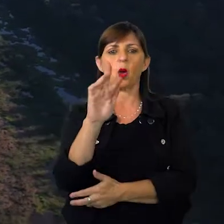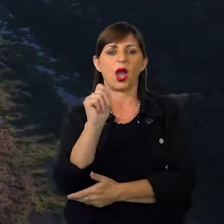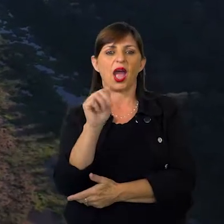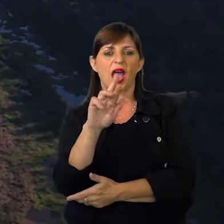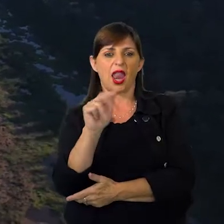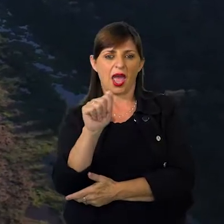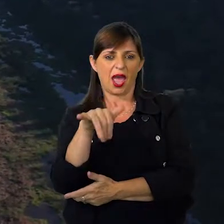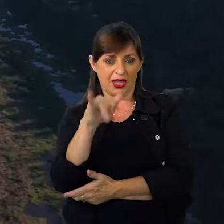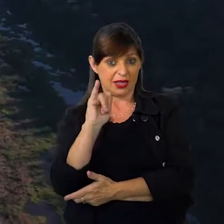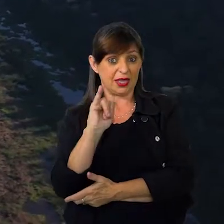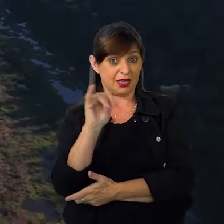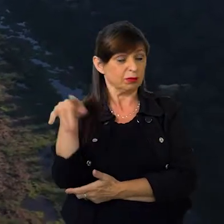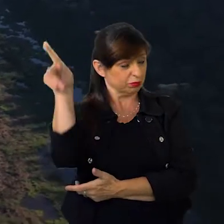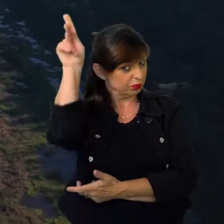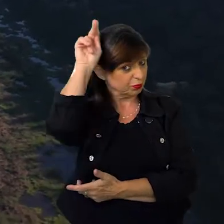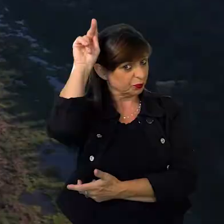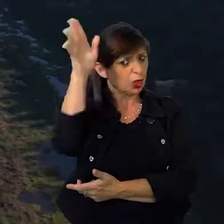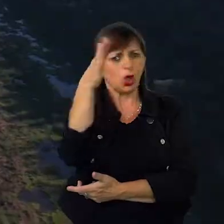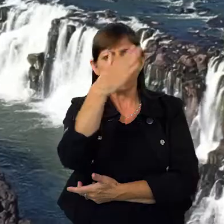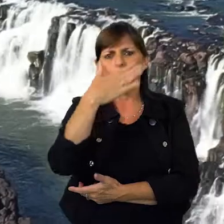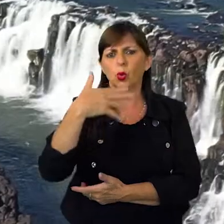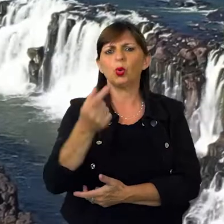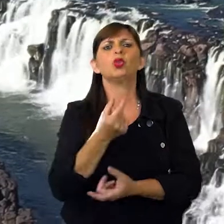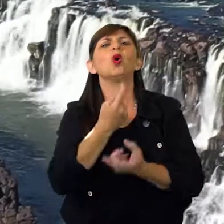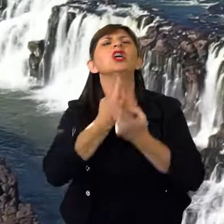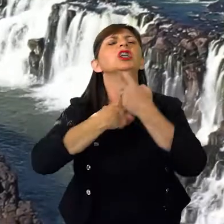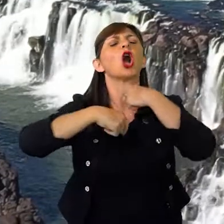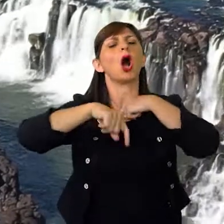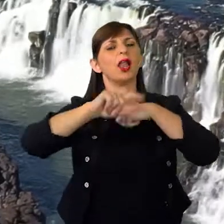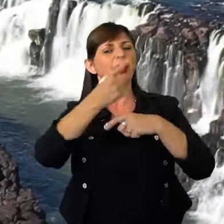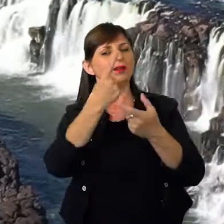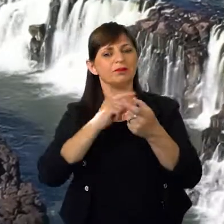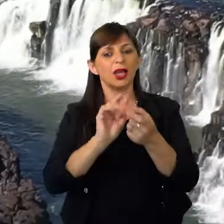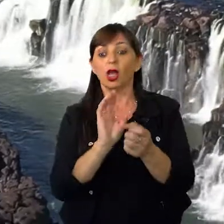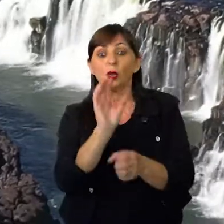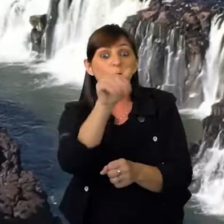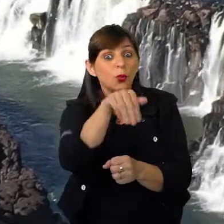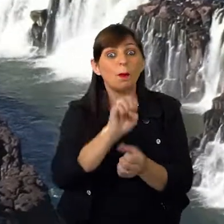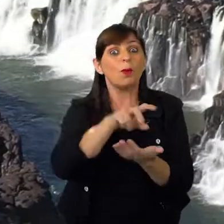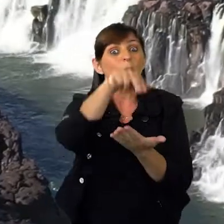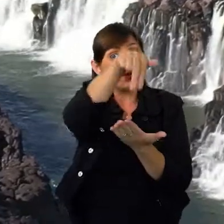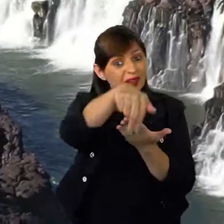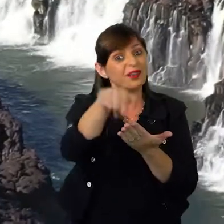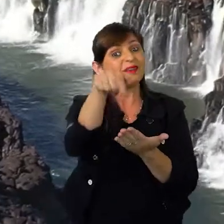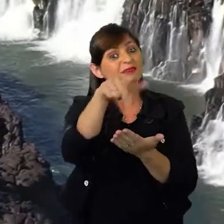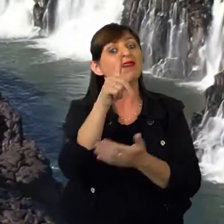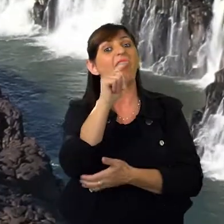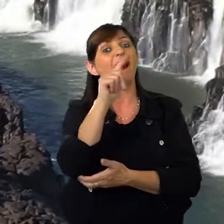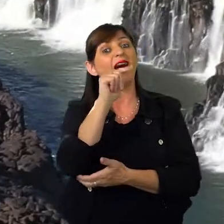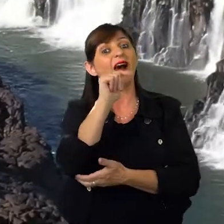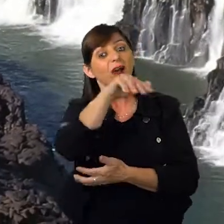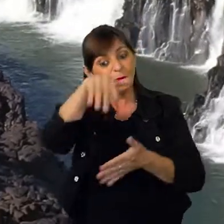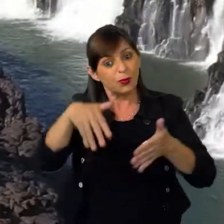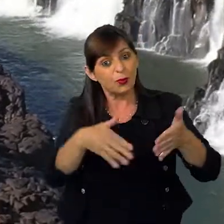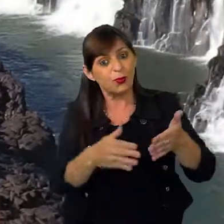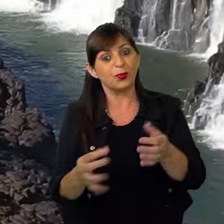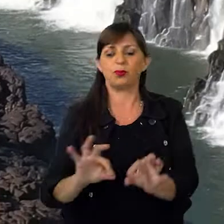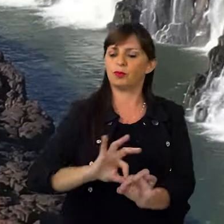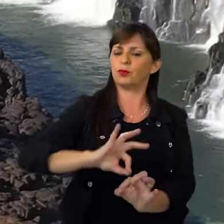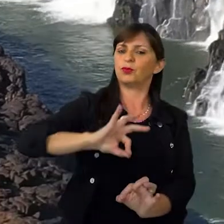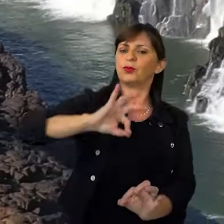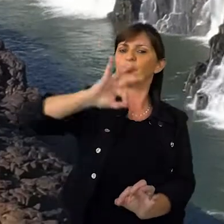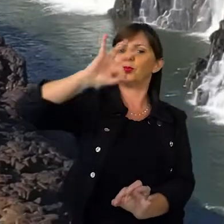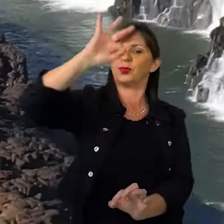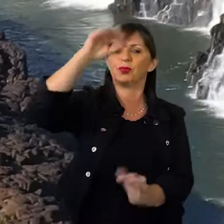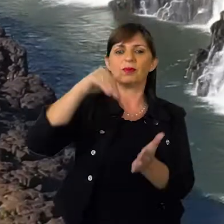significa que tudo engole os autos se dão ao longo de 1.800 metros e atingem uma altura de